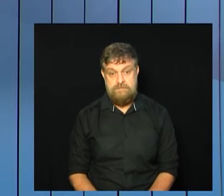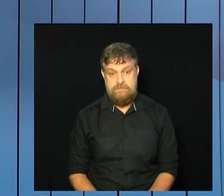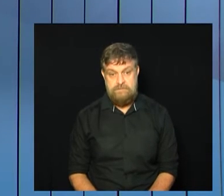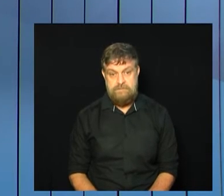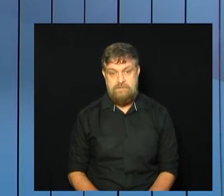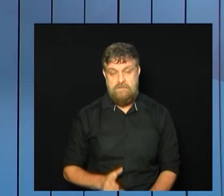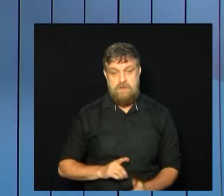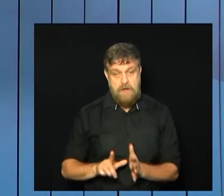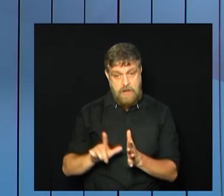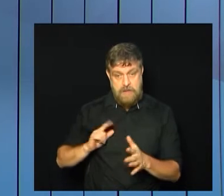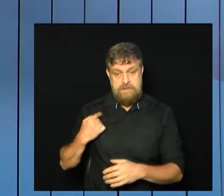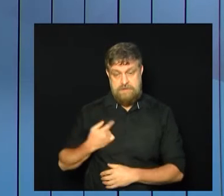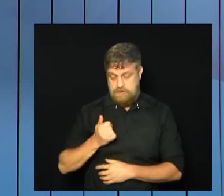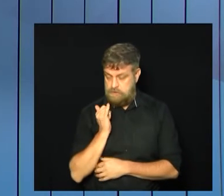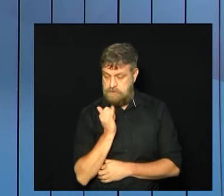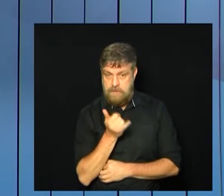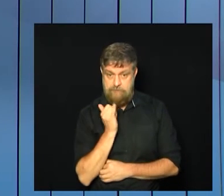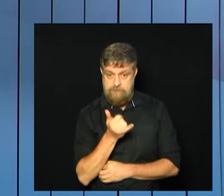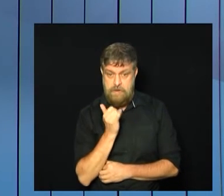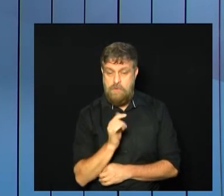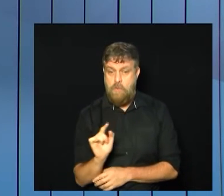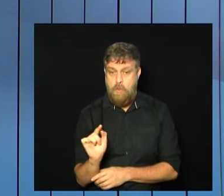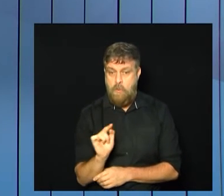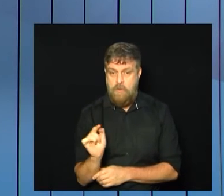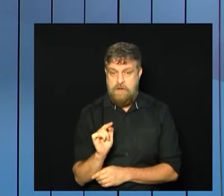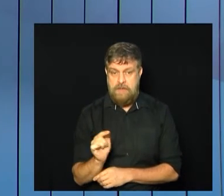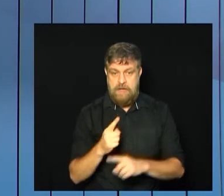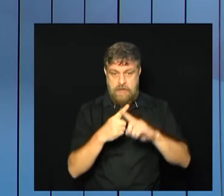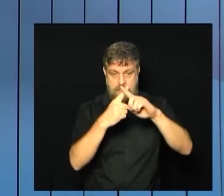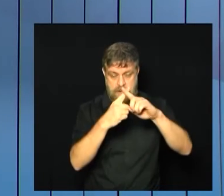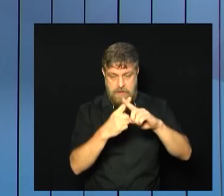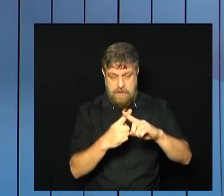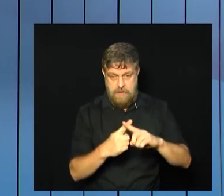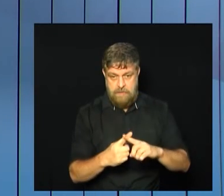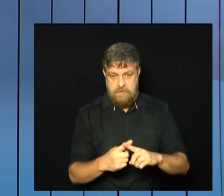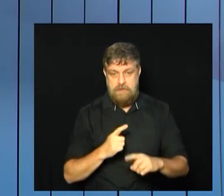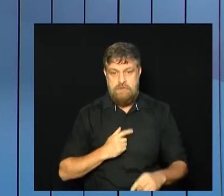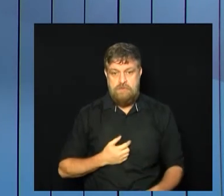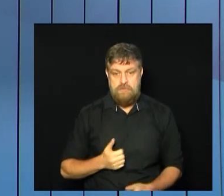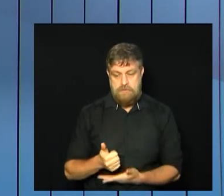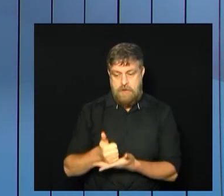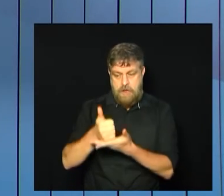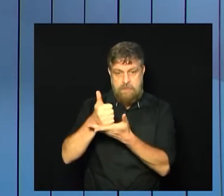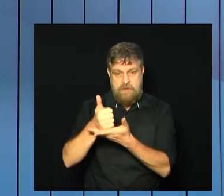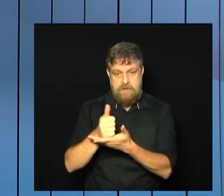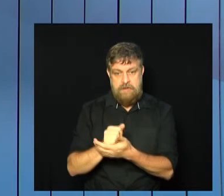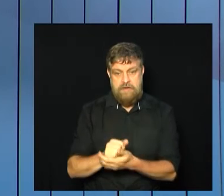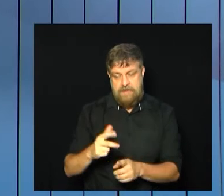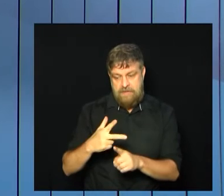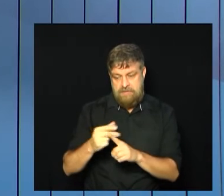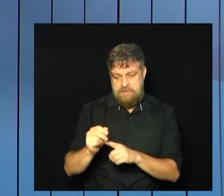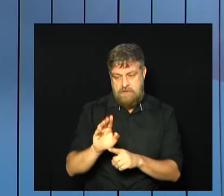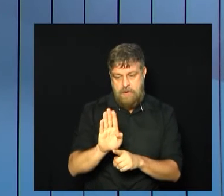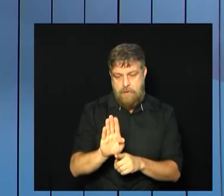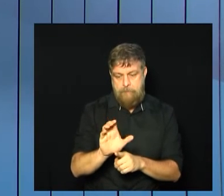Mais cedo nós falamos aqui no Câmara Notícia da final do Campeonato Amador Copa Ouro com a vitória do Bartiras